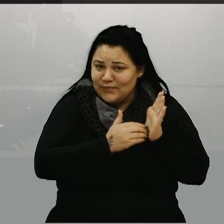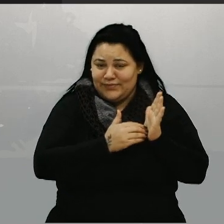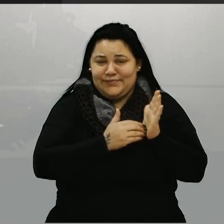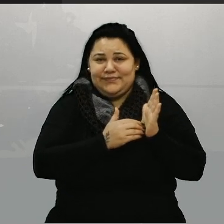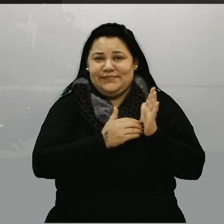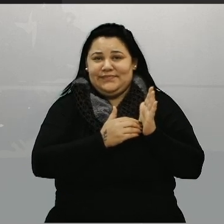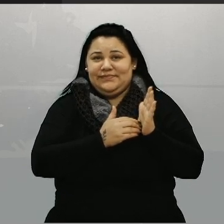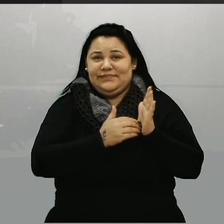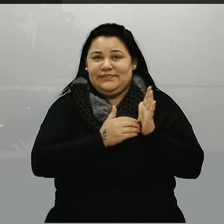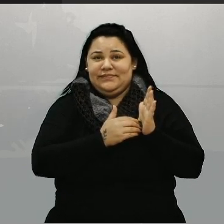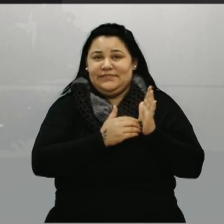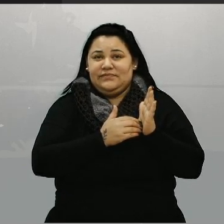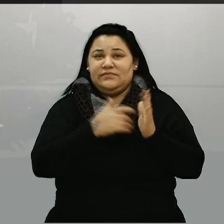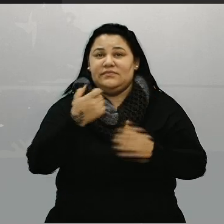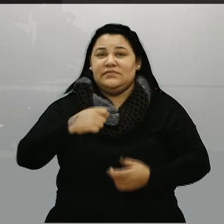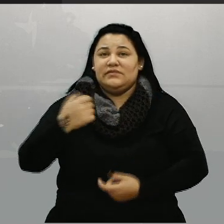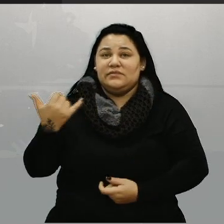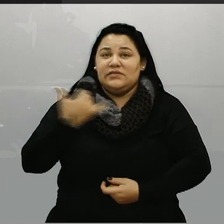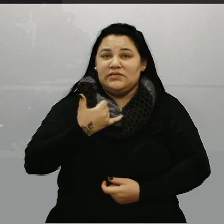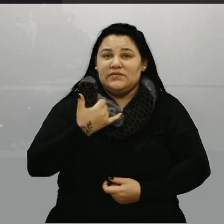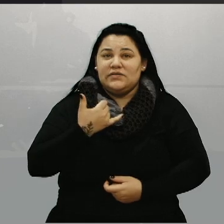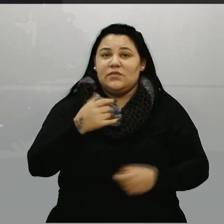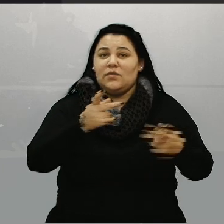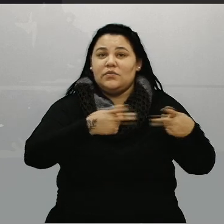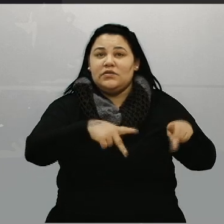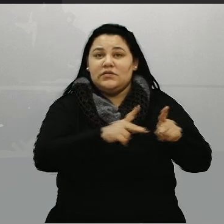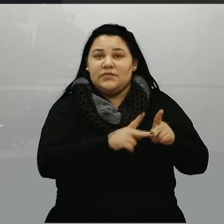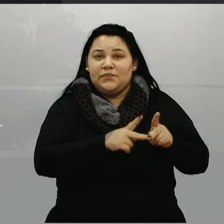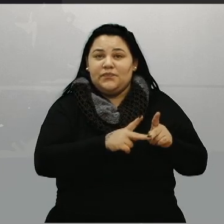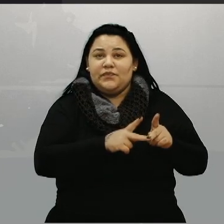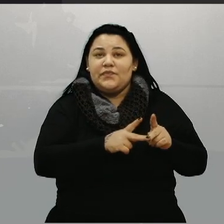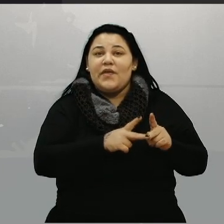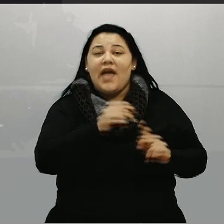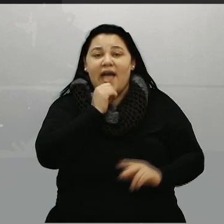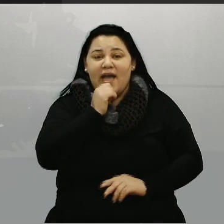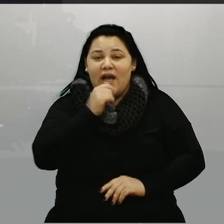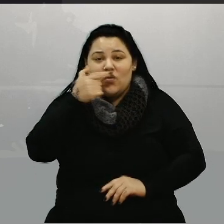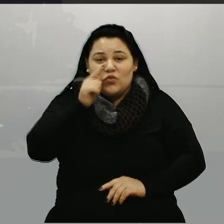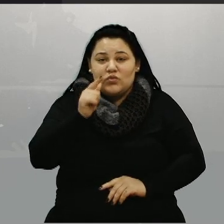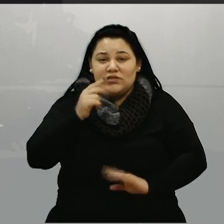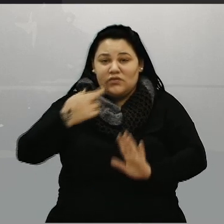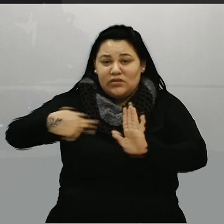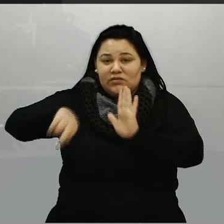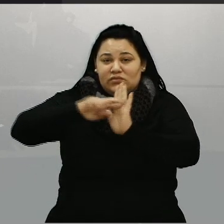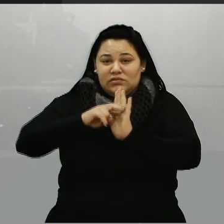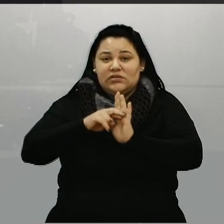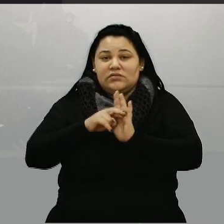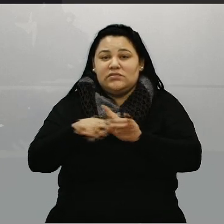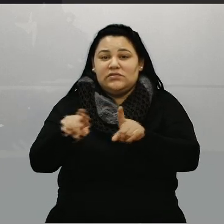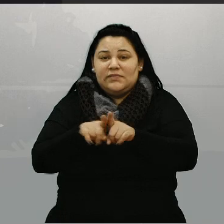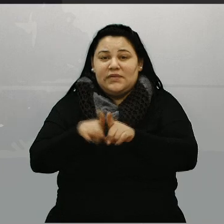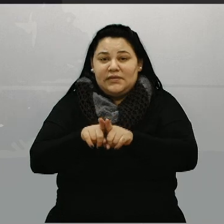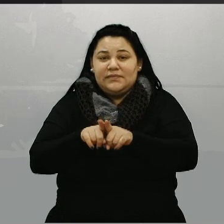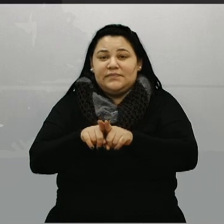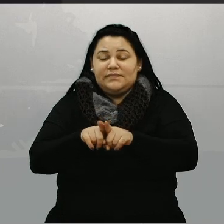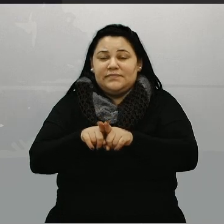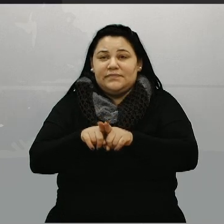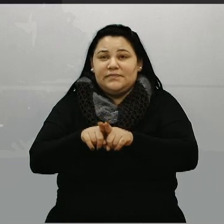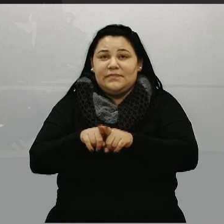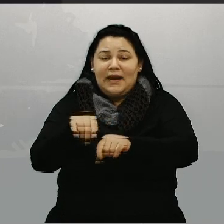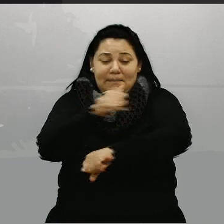dar uma satisfação para aquela população, ia dar pelo menos um pouquinho de resultado, né, para eles passarem com seus hortifruti, com as